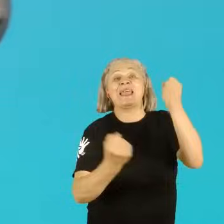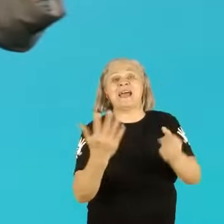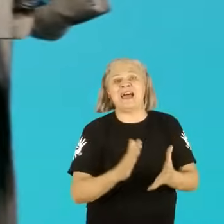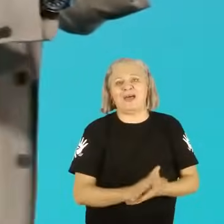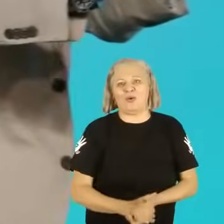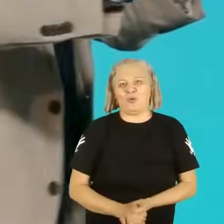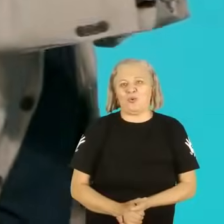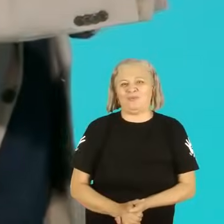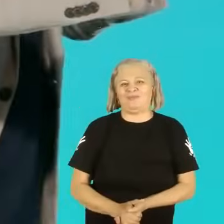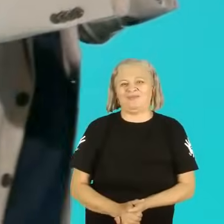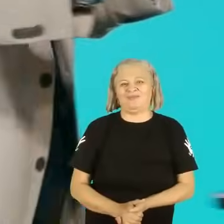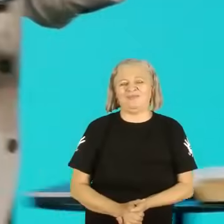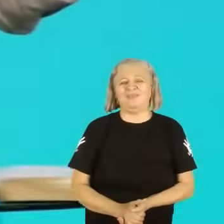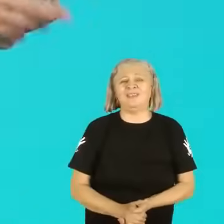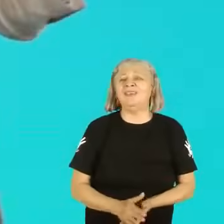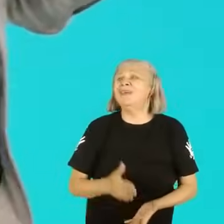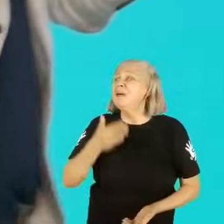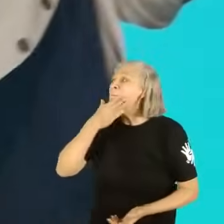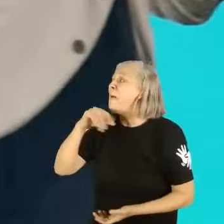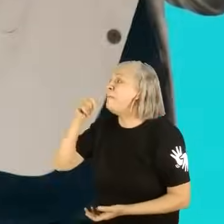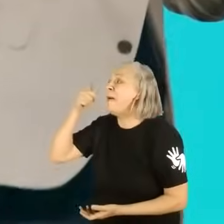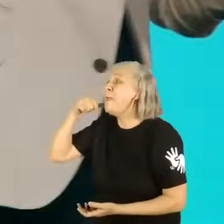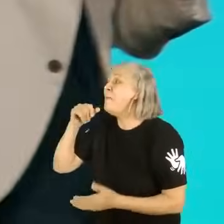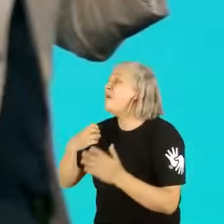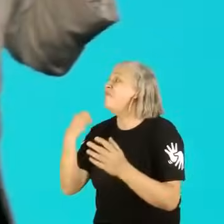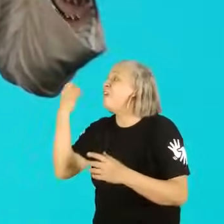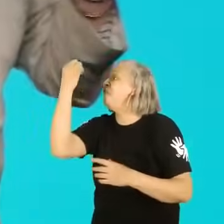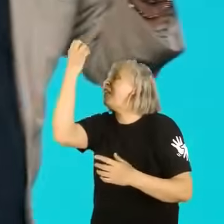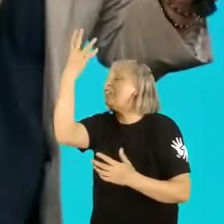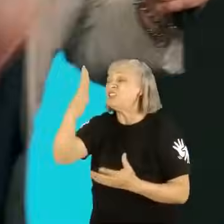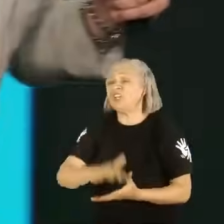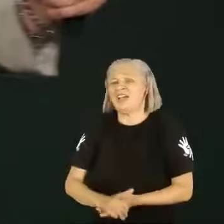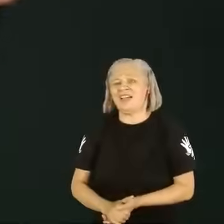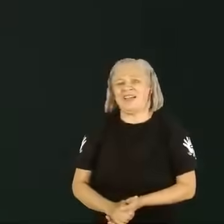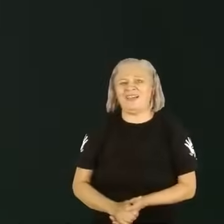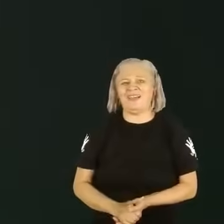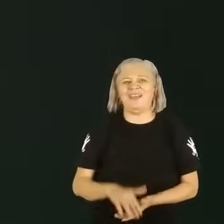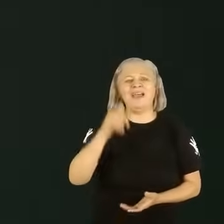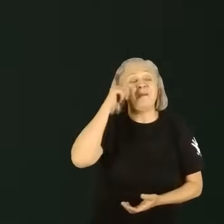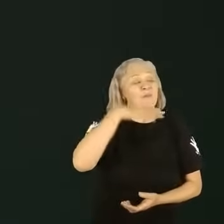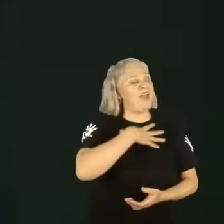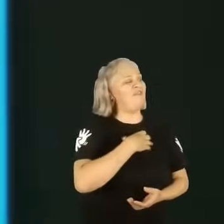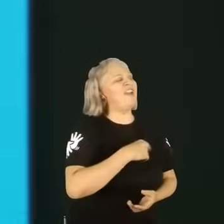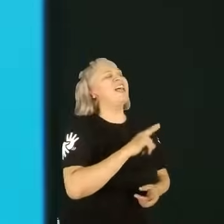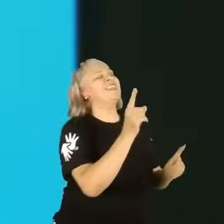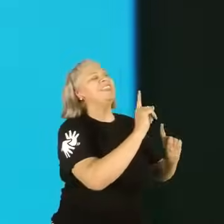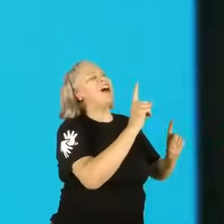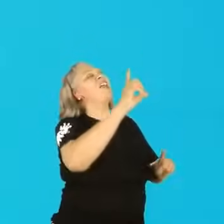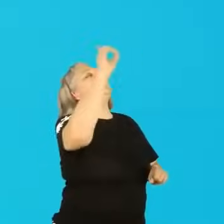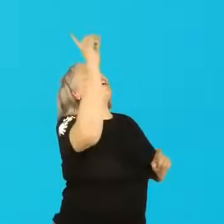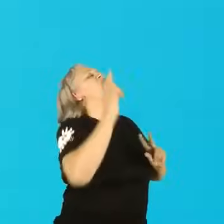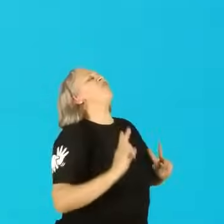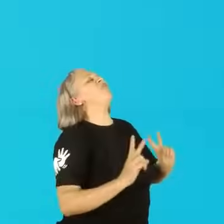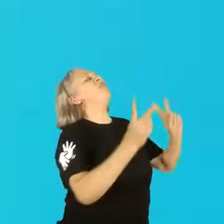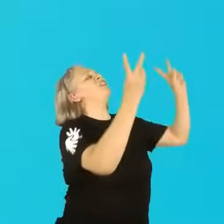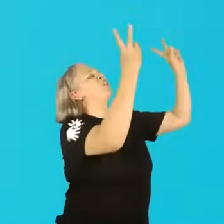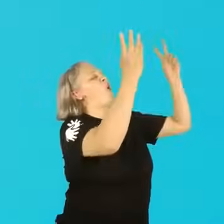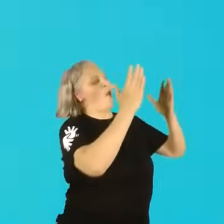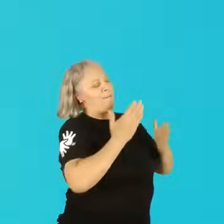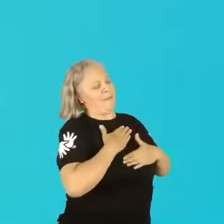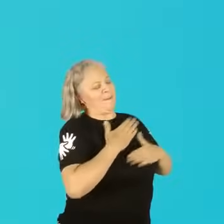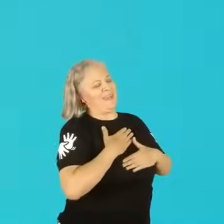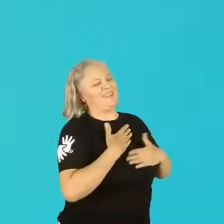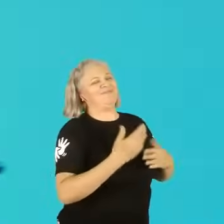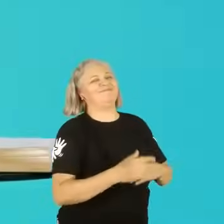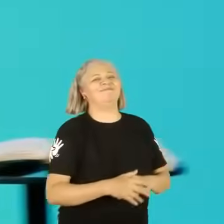mas não vai ter ninguém aqui, papai não vai estar aqui, mamãe, Deus vai dar vitória. Lá foi ela, a minha menina mais velha